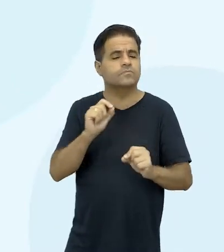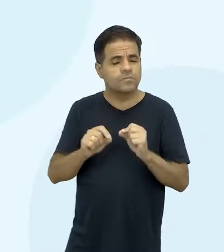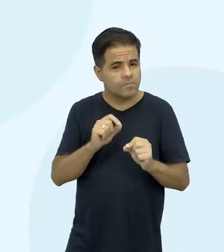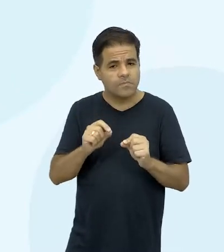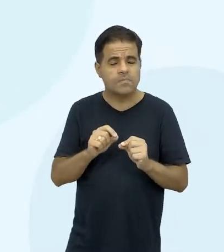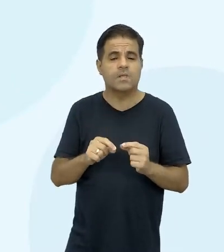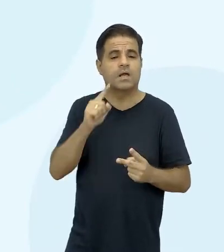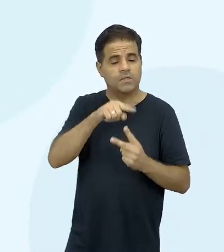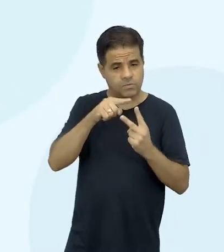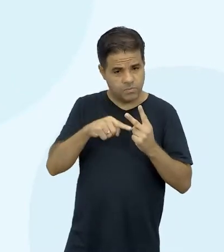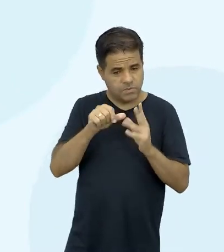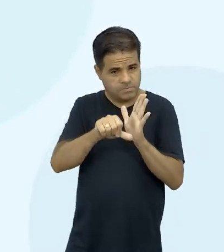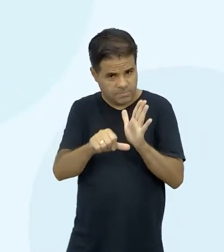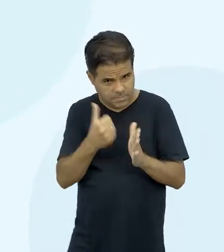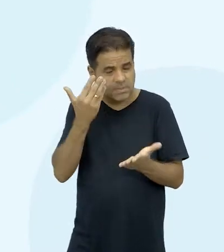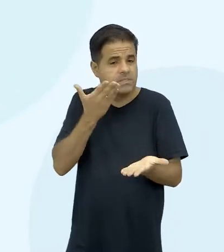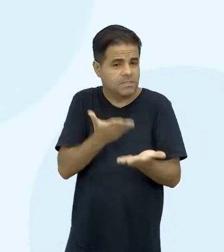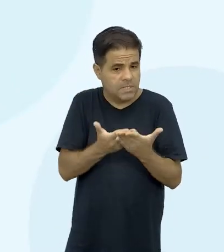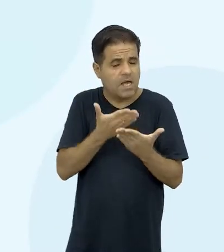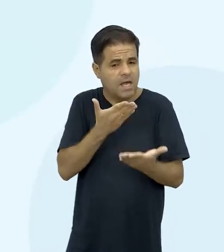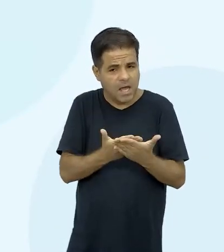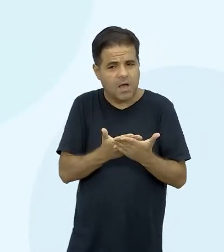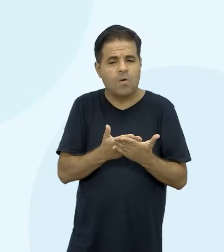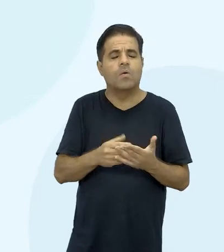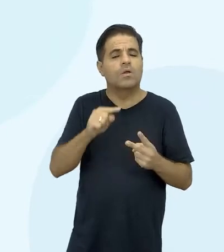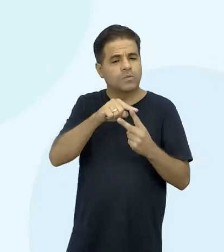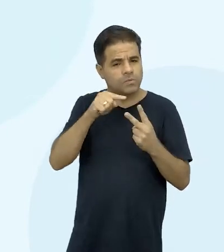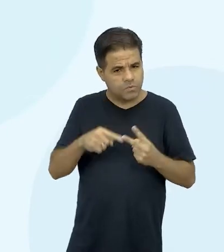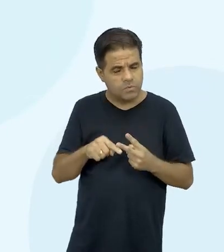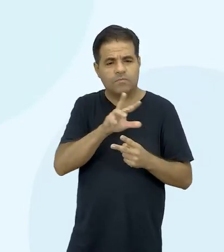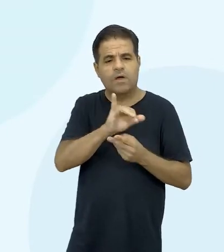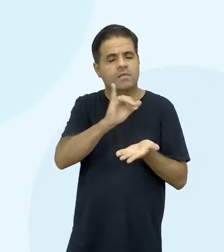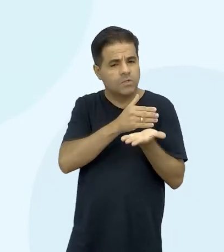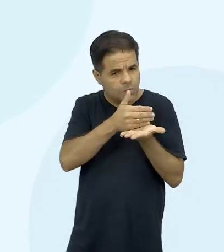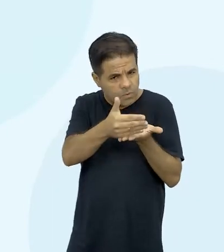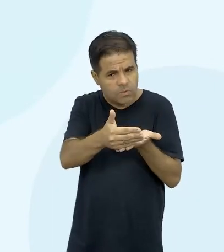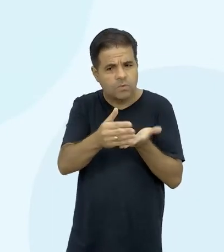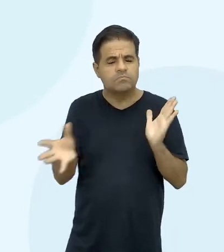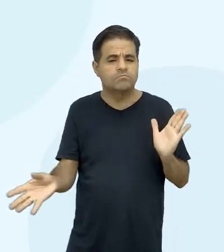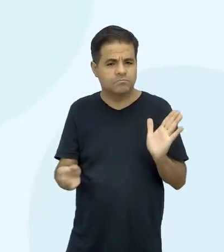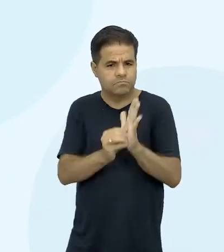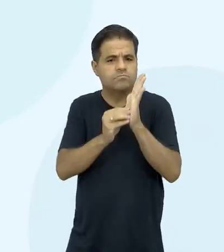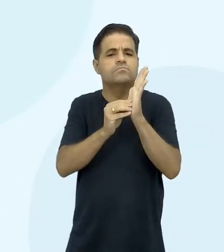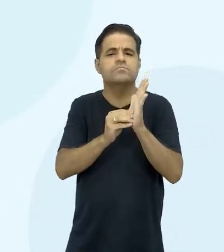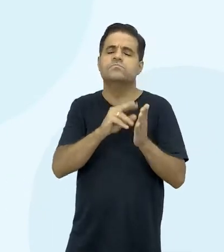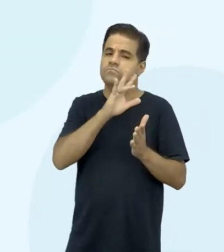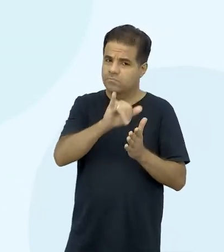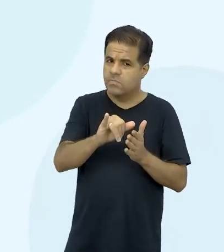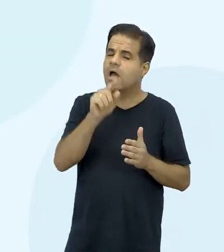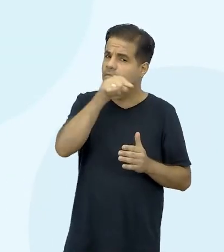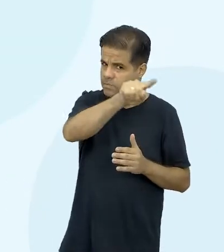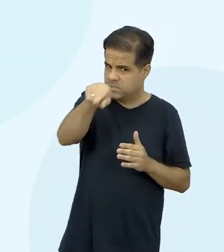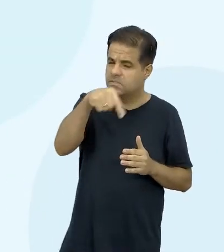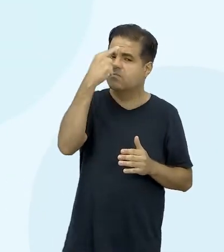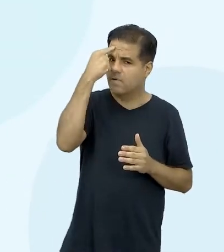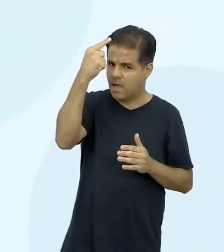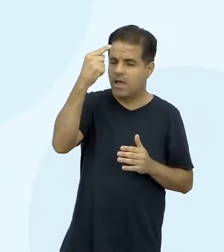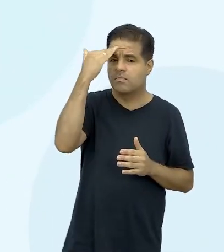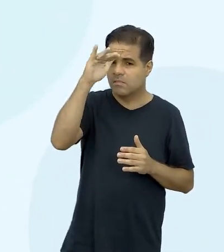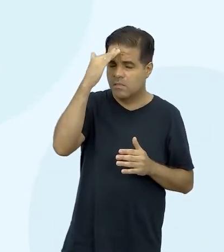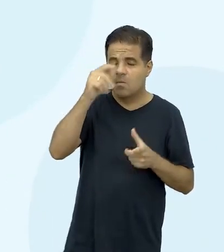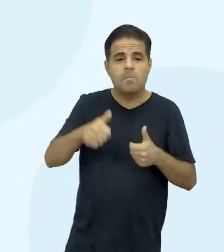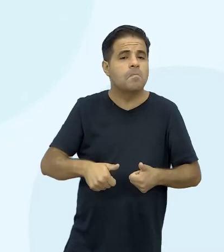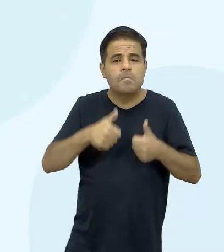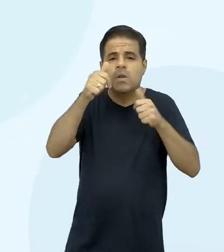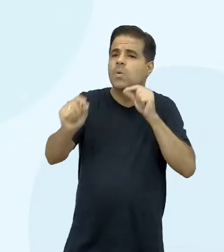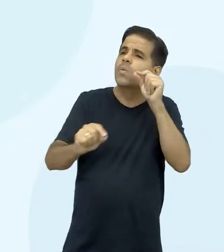quê? Então, as 2 primeiras aulas desse componente, elas vão ser introdutórias. Vocês vão entender melhor do que